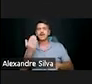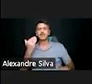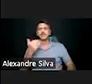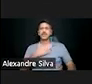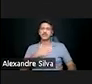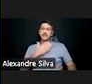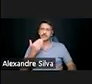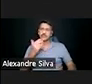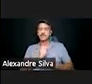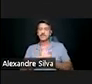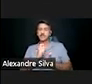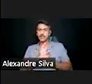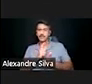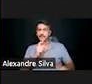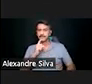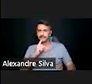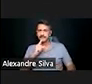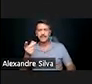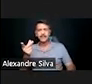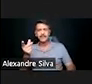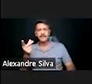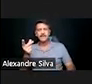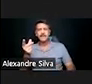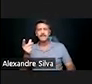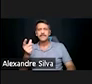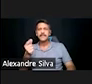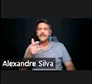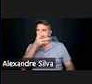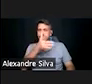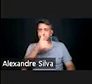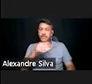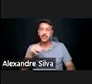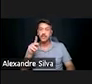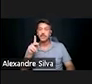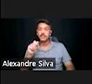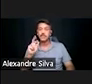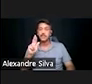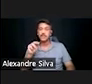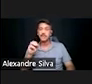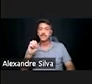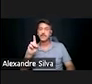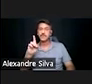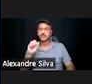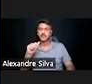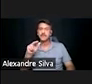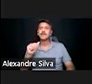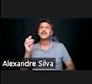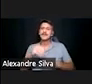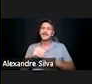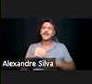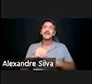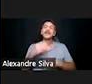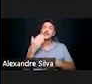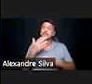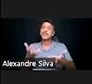de comprar, inclusive, é esse frango à parmegiana, que tem molho de tomate, ele tem assim,